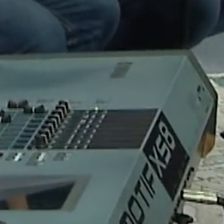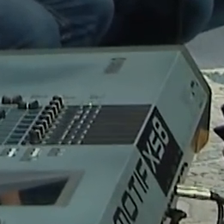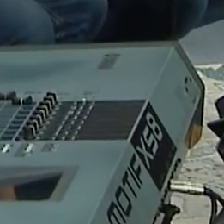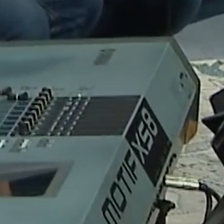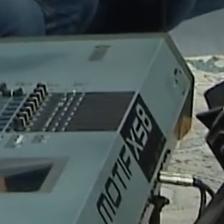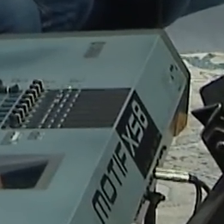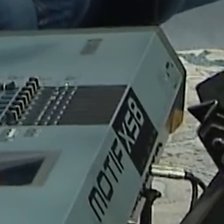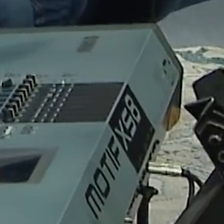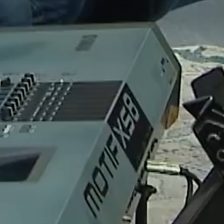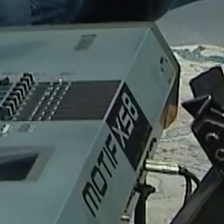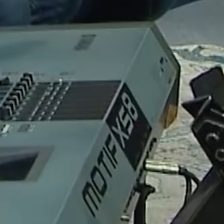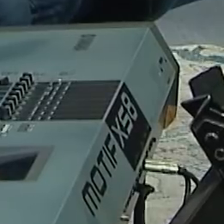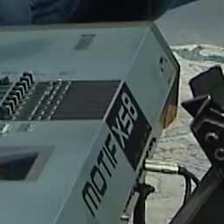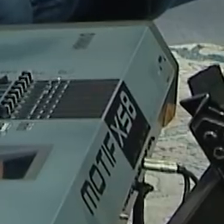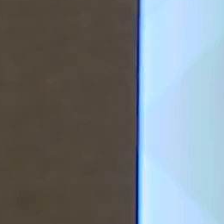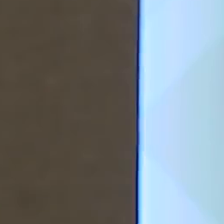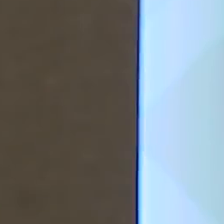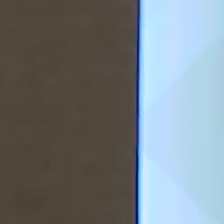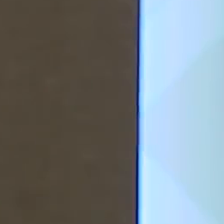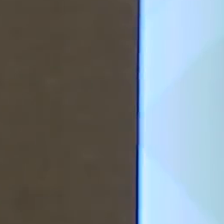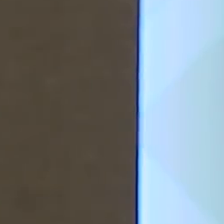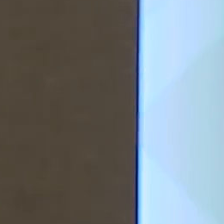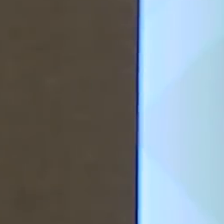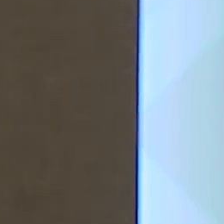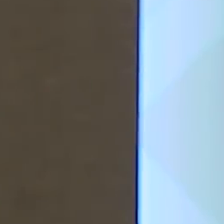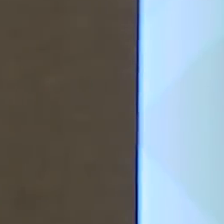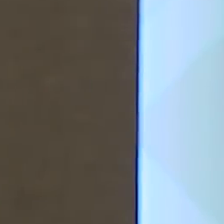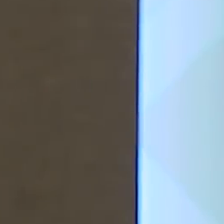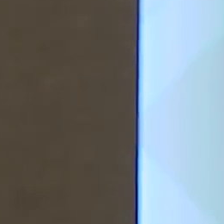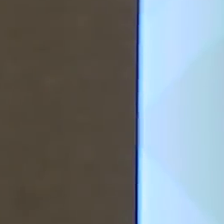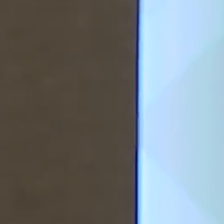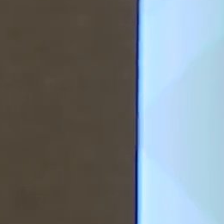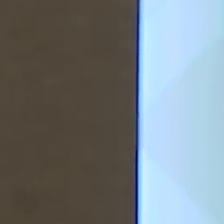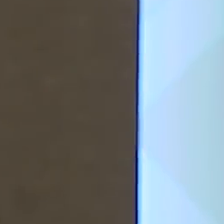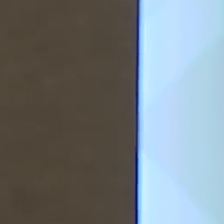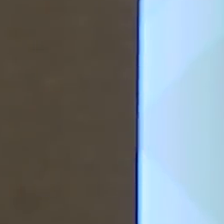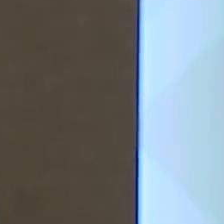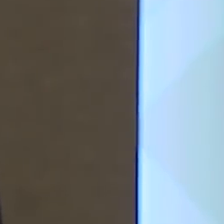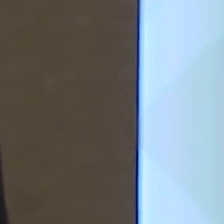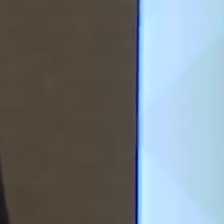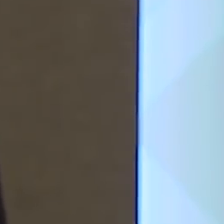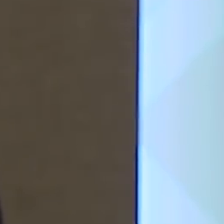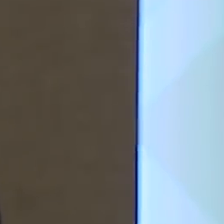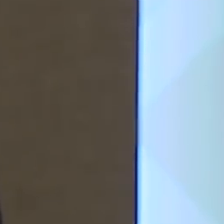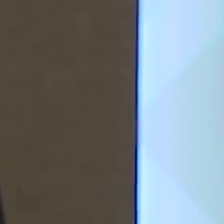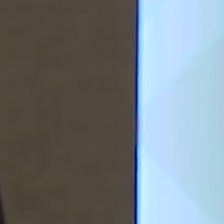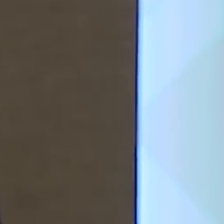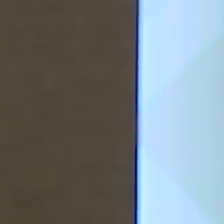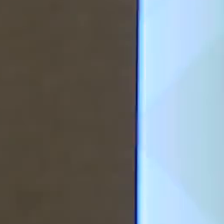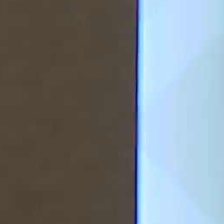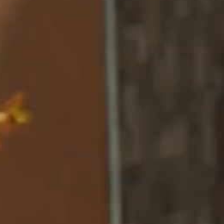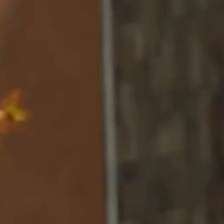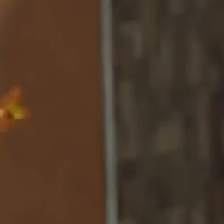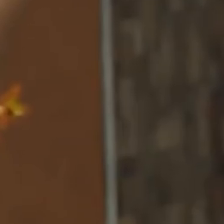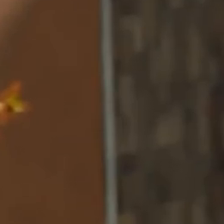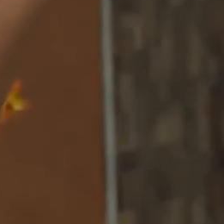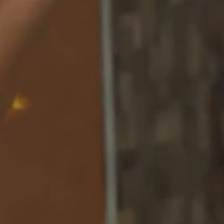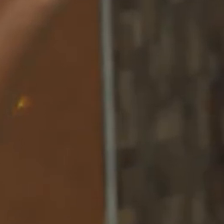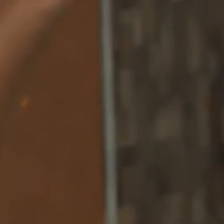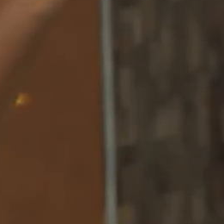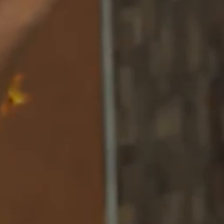no senhor porque tudo que há dentro do meu